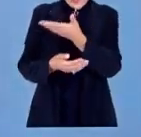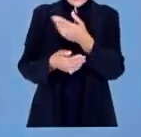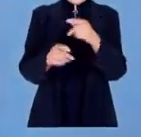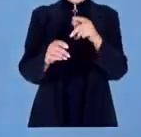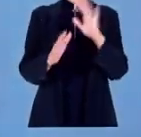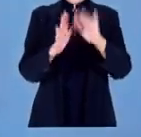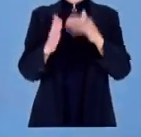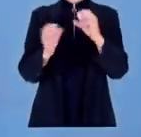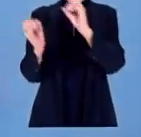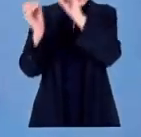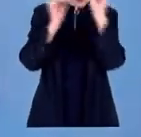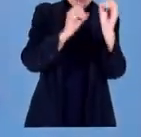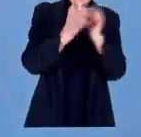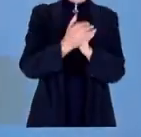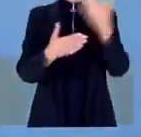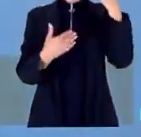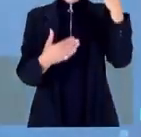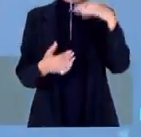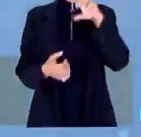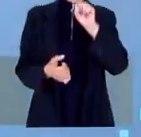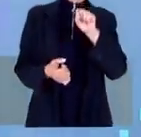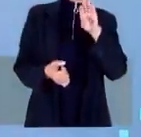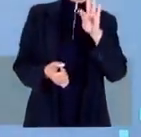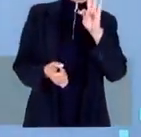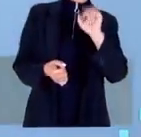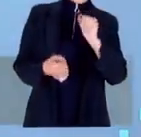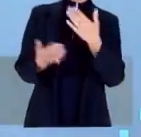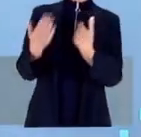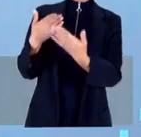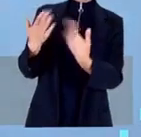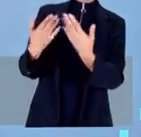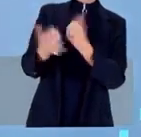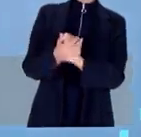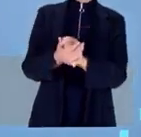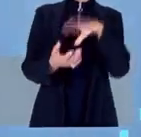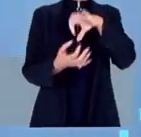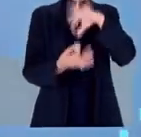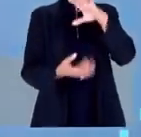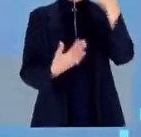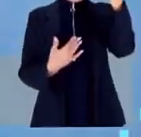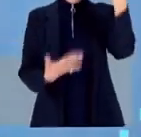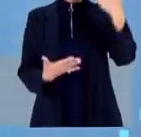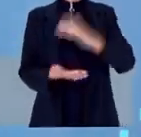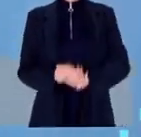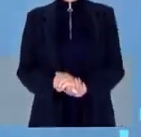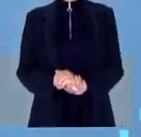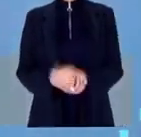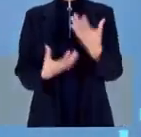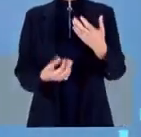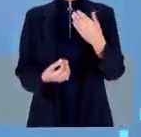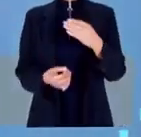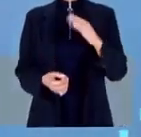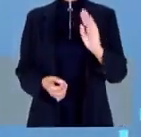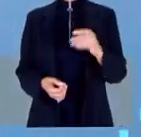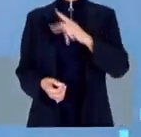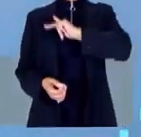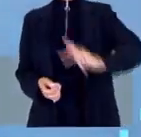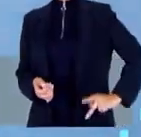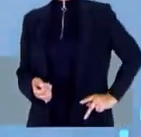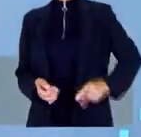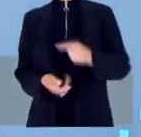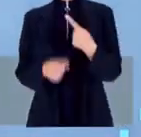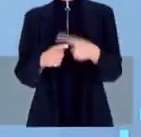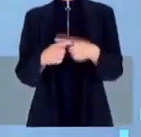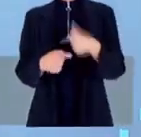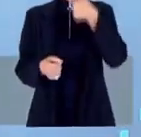todos que estão nos acompanhando Agradeço o SBT por esta por esse bate-papo a democracia agradece eu quero ser presidente da república porque